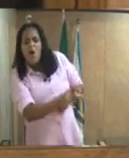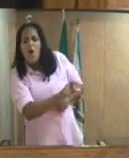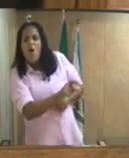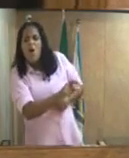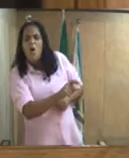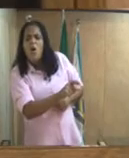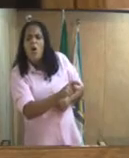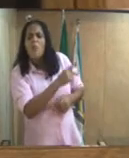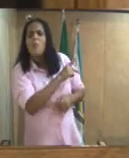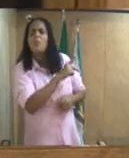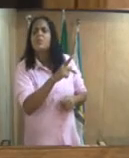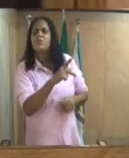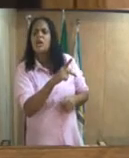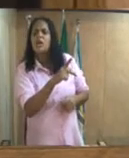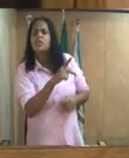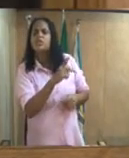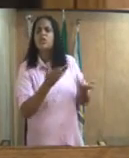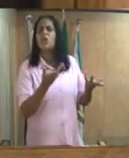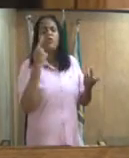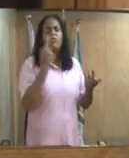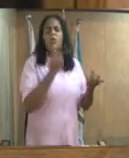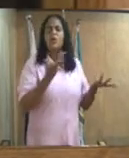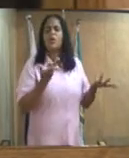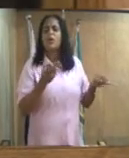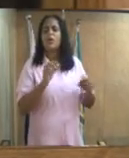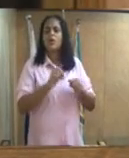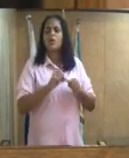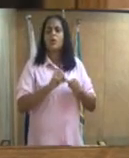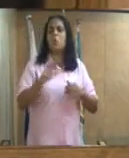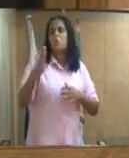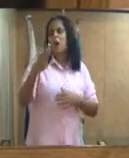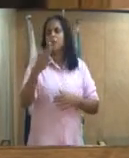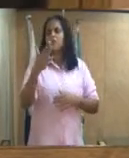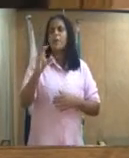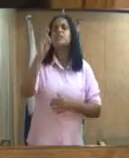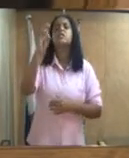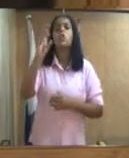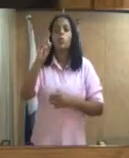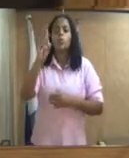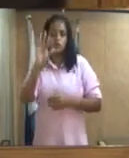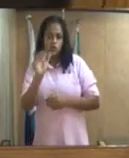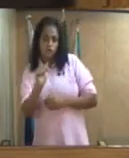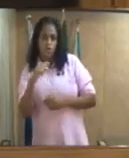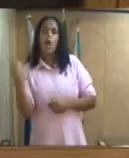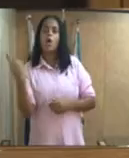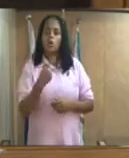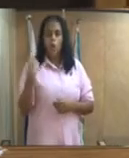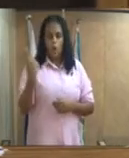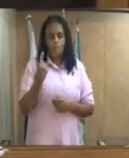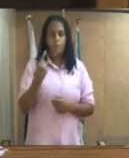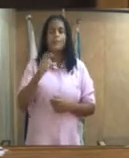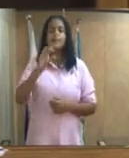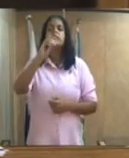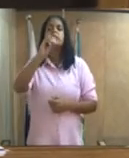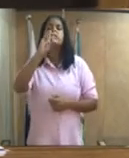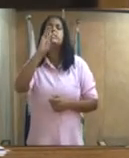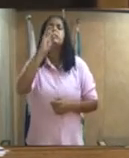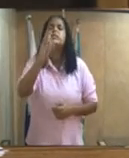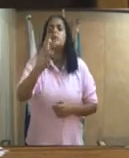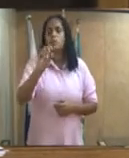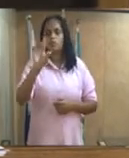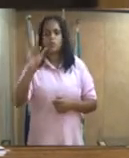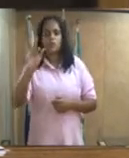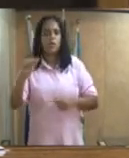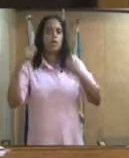recepcionou. E o senhor tem, o senhor teria 5 dias. Nós teríamos 5 dias para apelar. Não